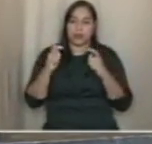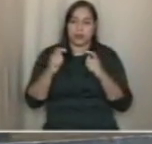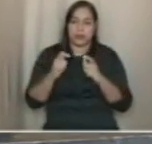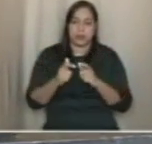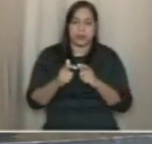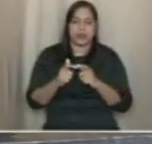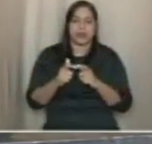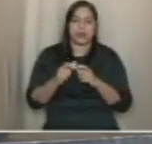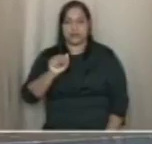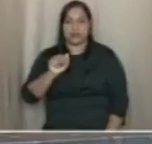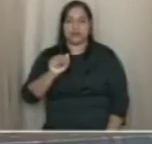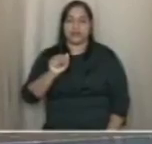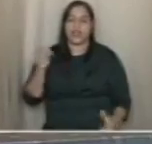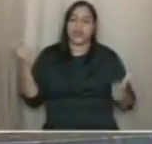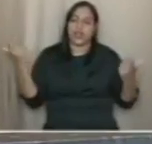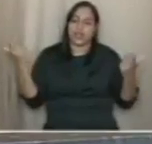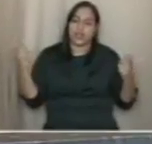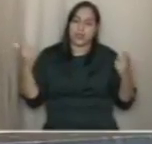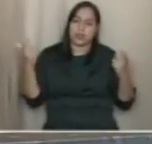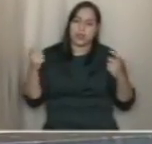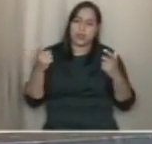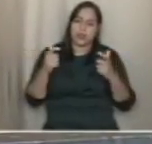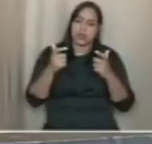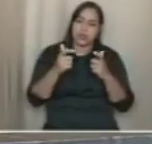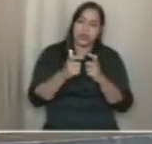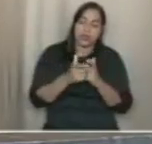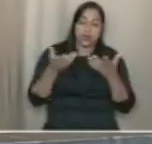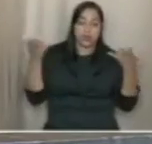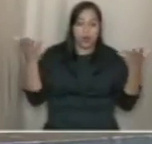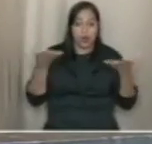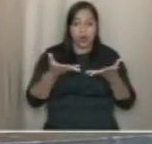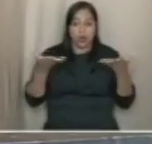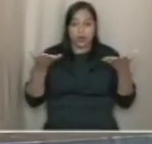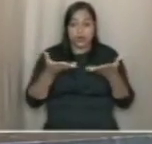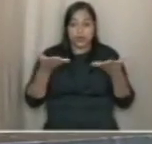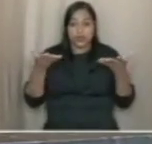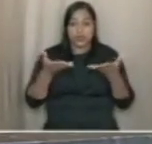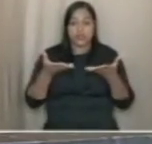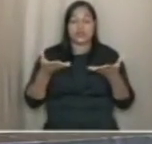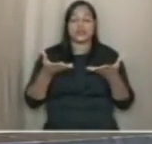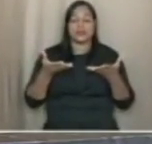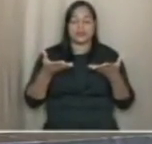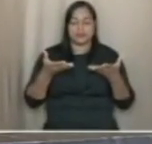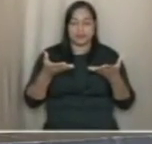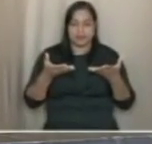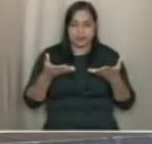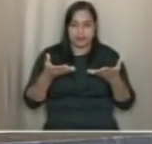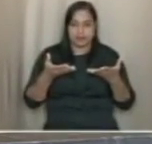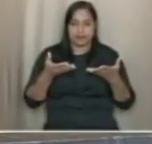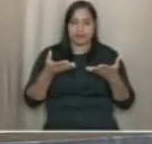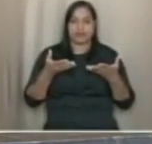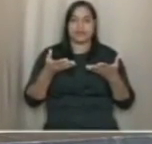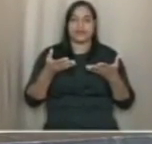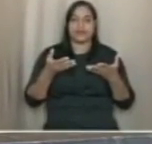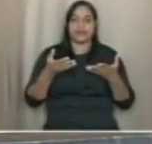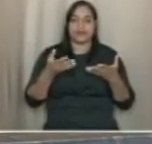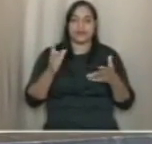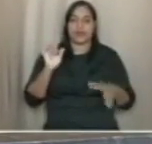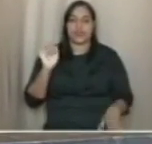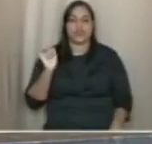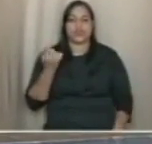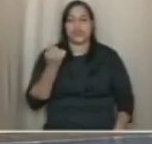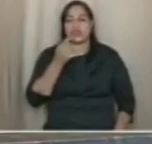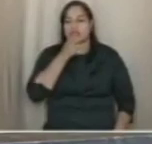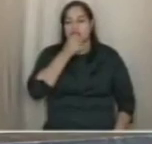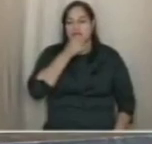da comunidade do Bongi. E hoje, pasmem, senhores, eles deixam apenas sábado,